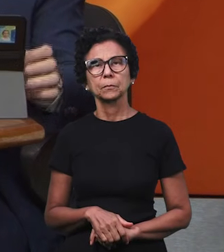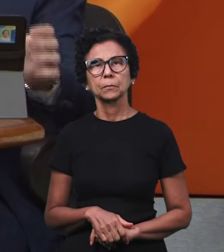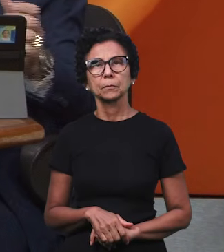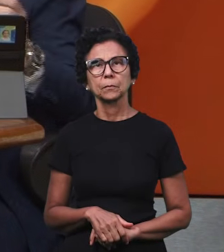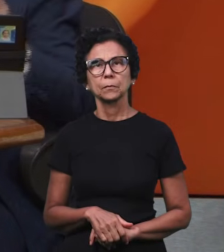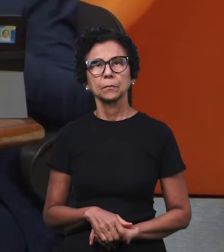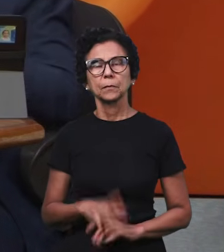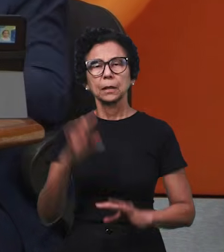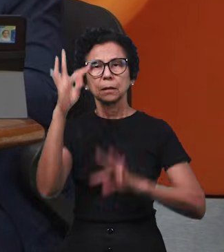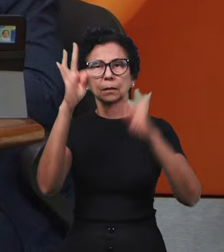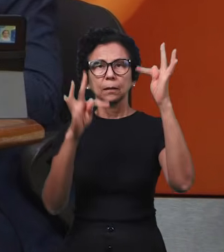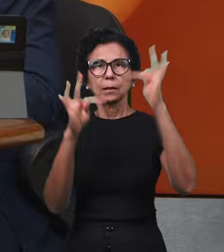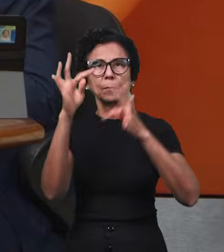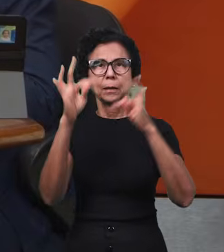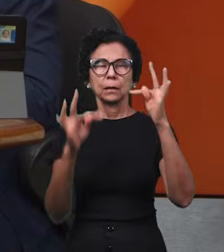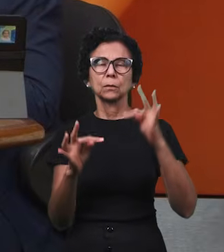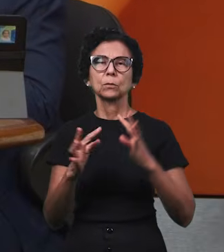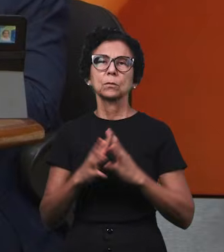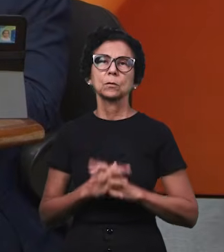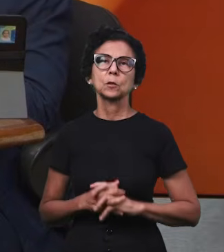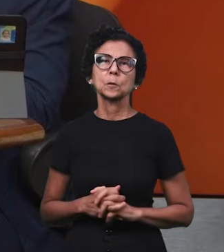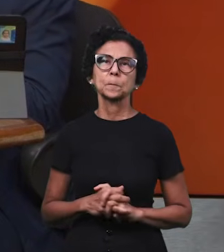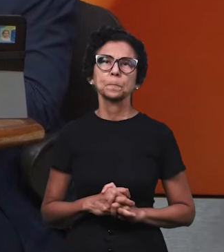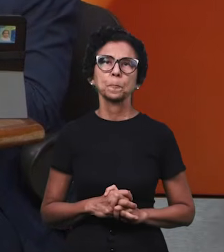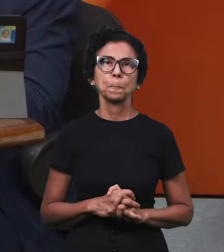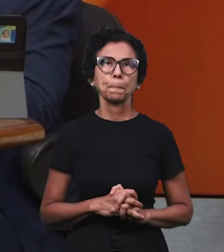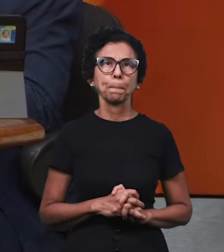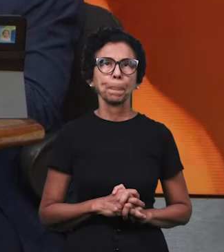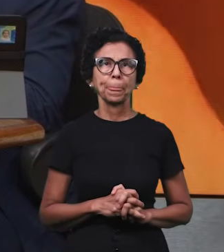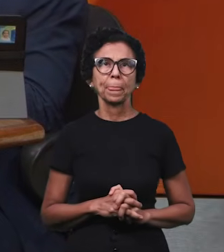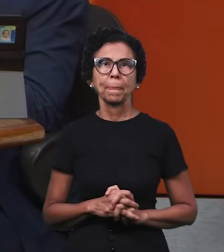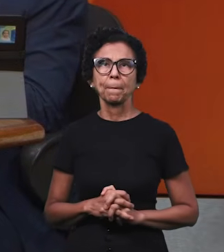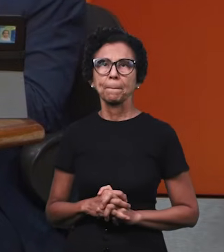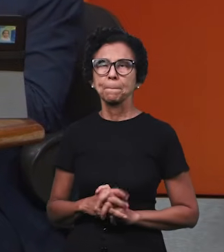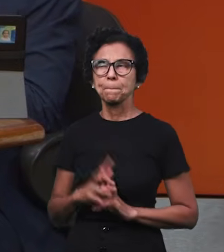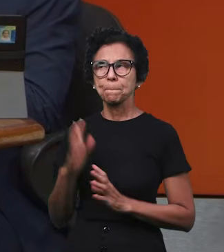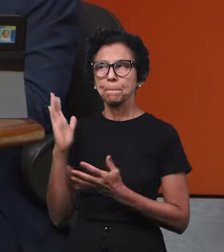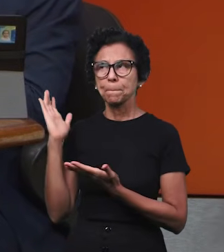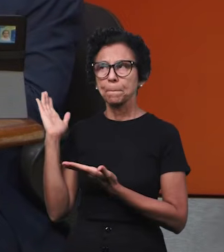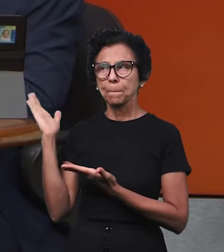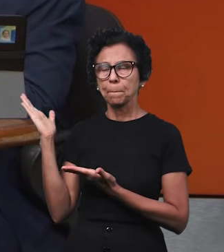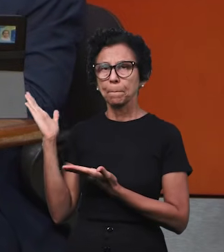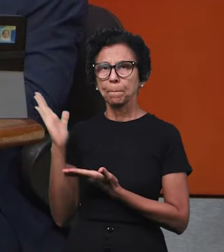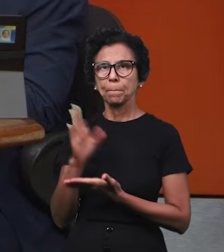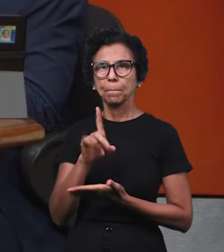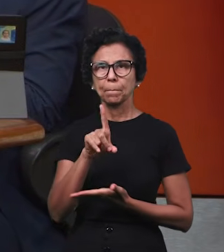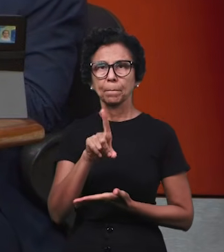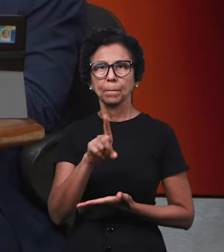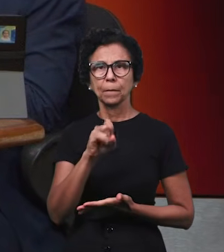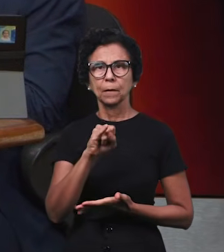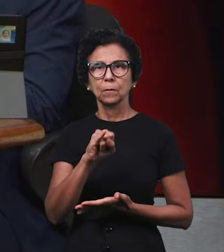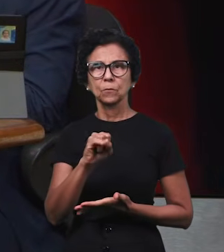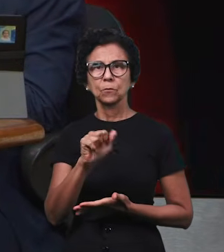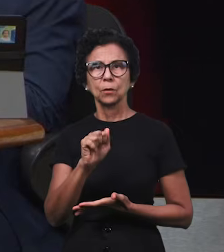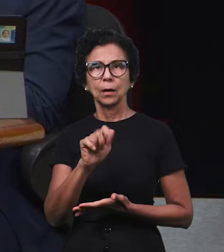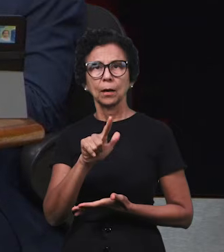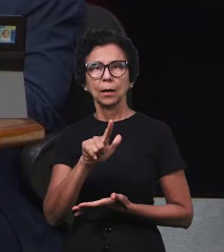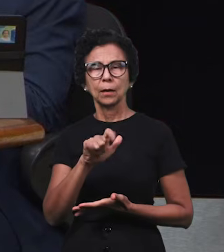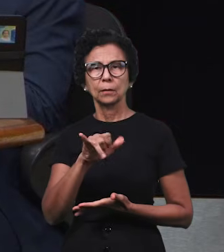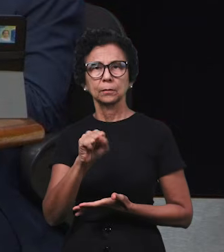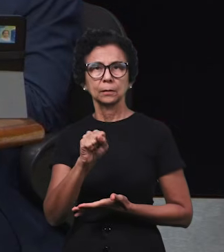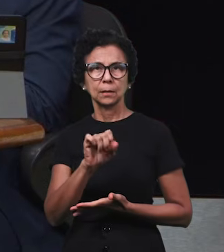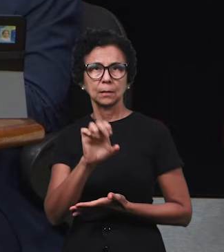das terapias de substituição renal. Exatamente. A gente tem aqui a diálise peritoneal, né, simbolizada aqui em 3D,